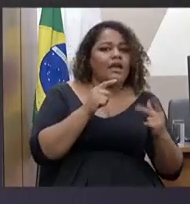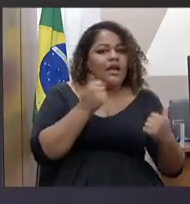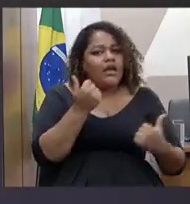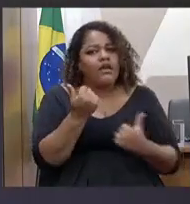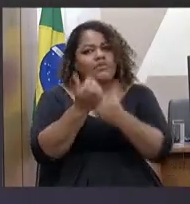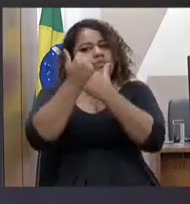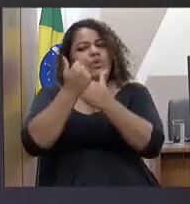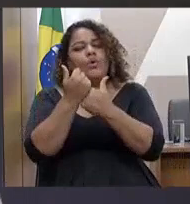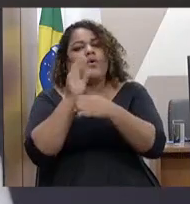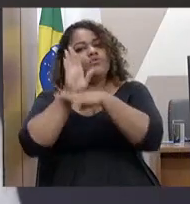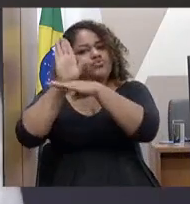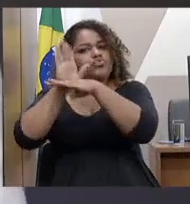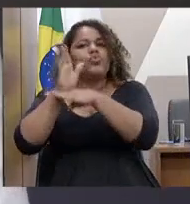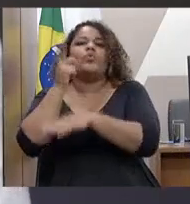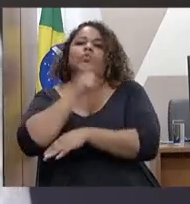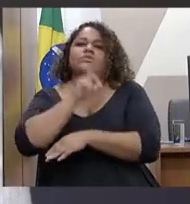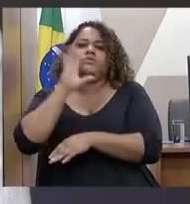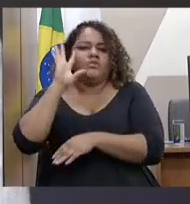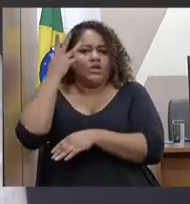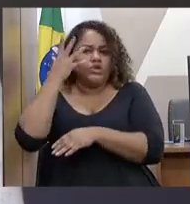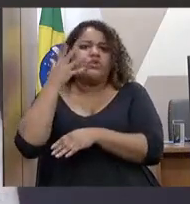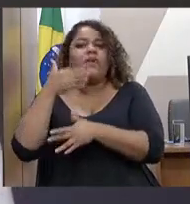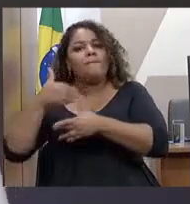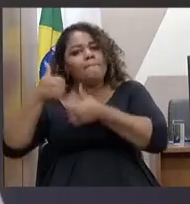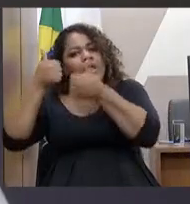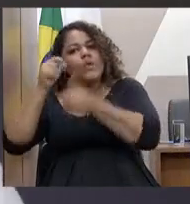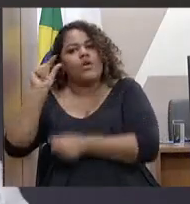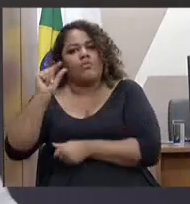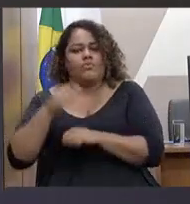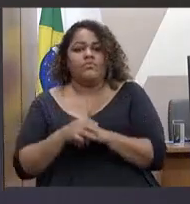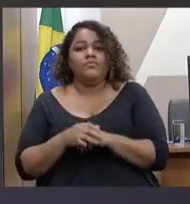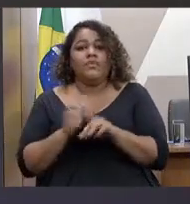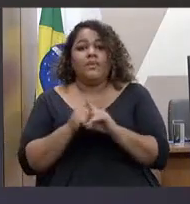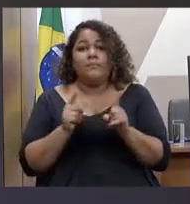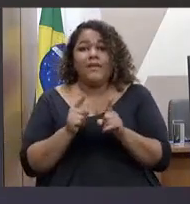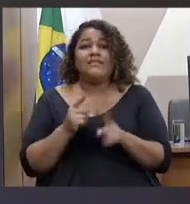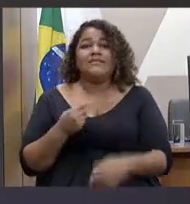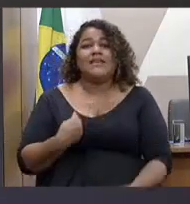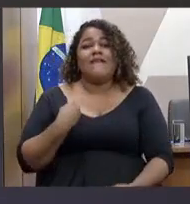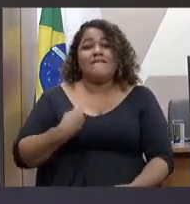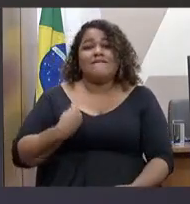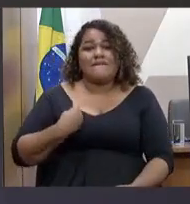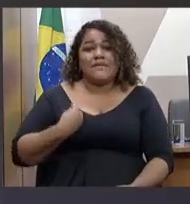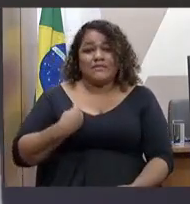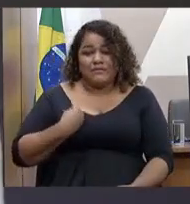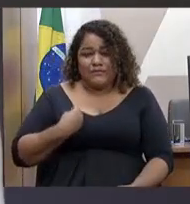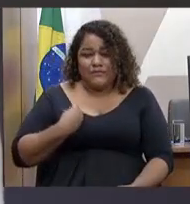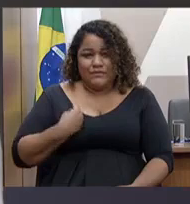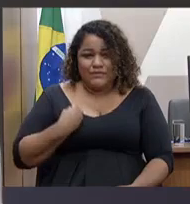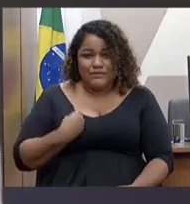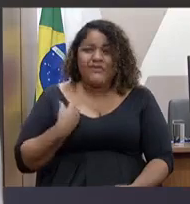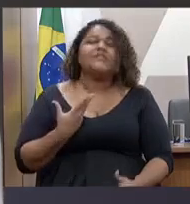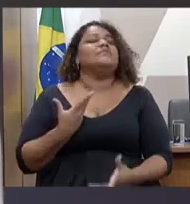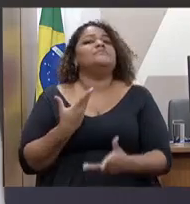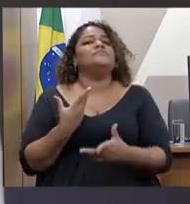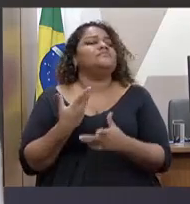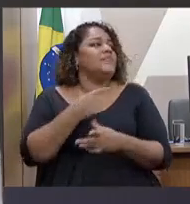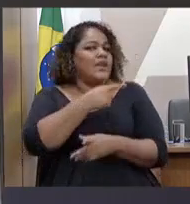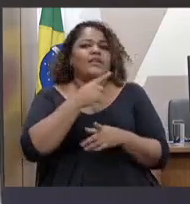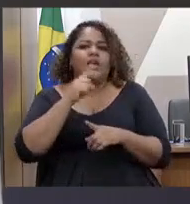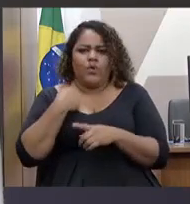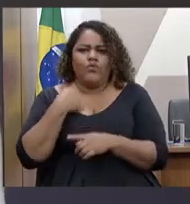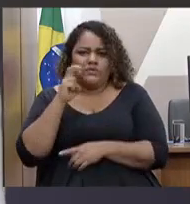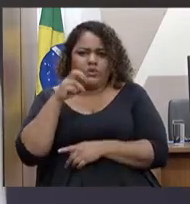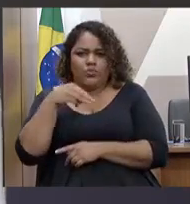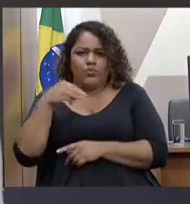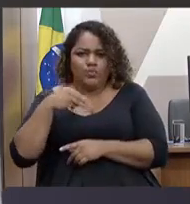é na vida do trabalhador brasileiro vou falar cinco minutos depois eu vou passar por Bruno O nosso advogado que ele que é o nosso advogado